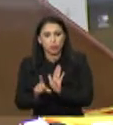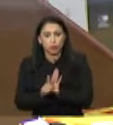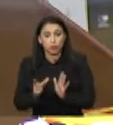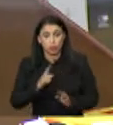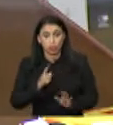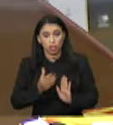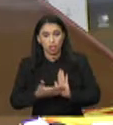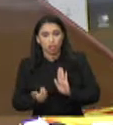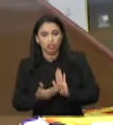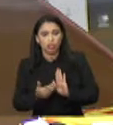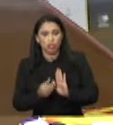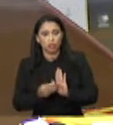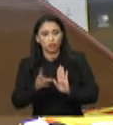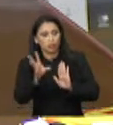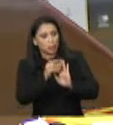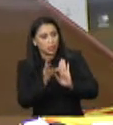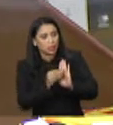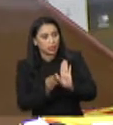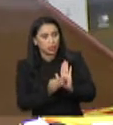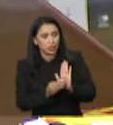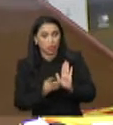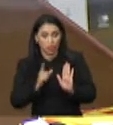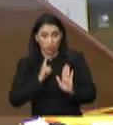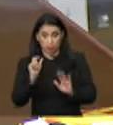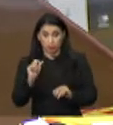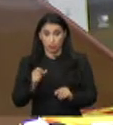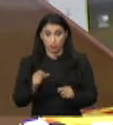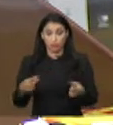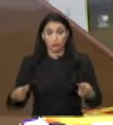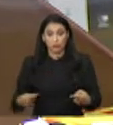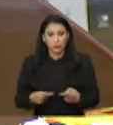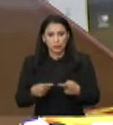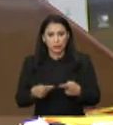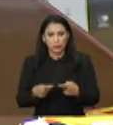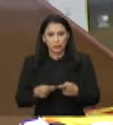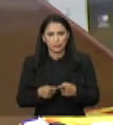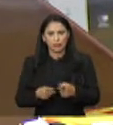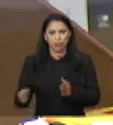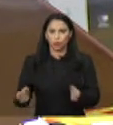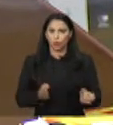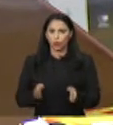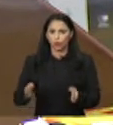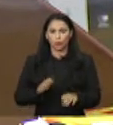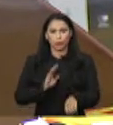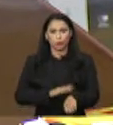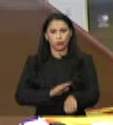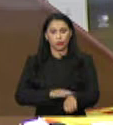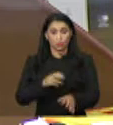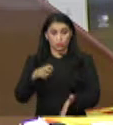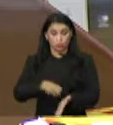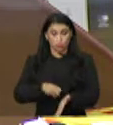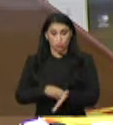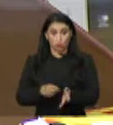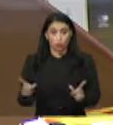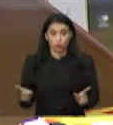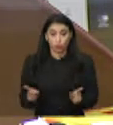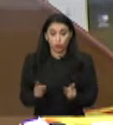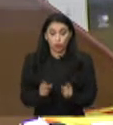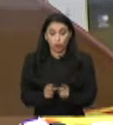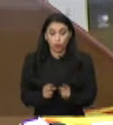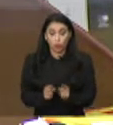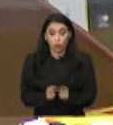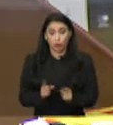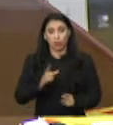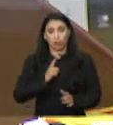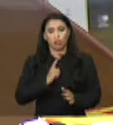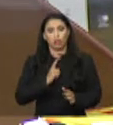excluindo da sua extensão material a modalidade culposa assim Como atingir também a extensão Temporal da pretensão punitiva reduzindo a e